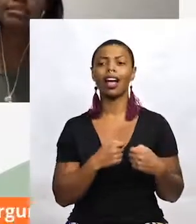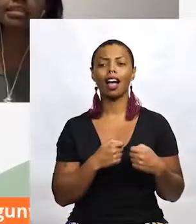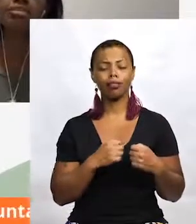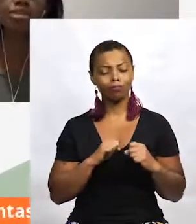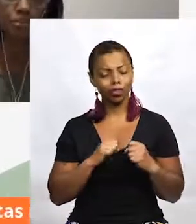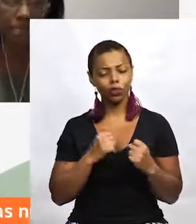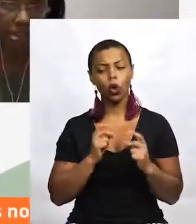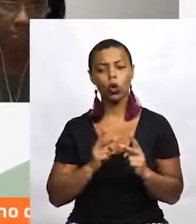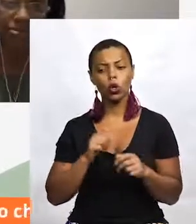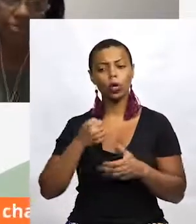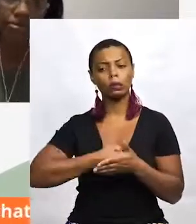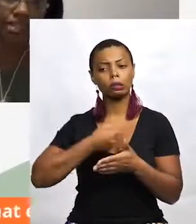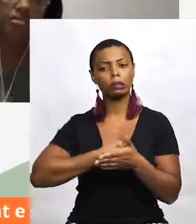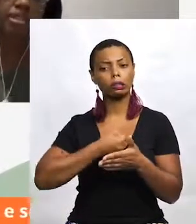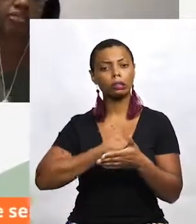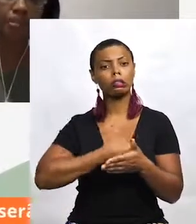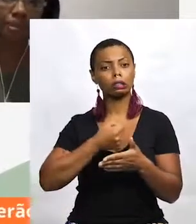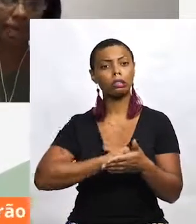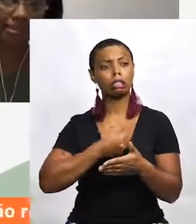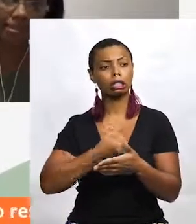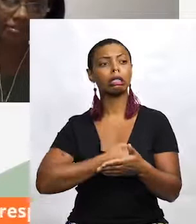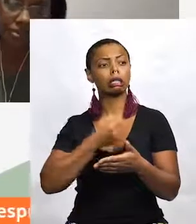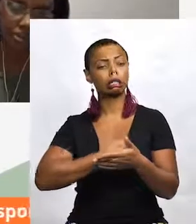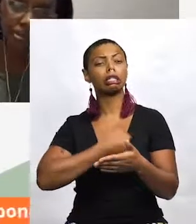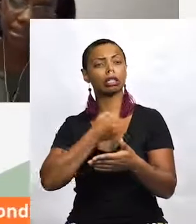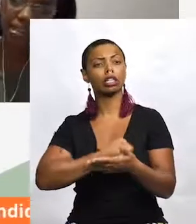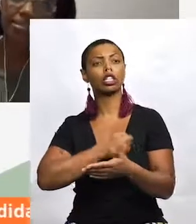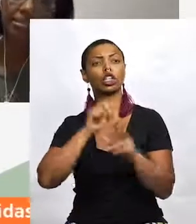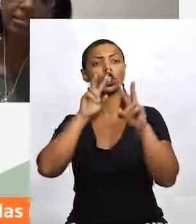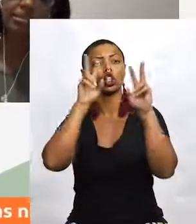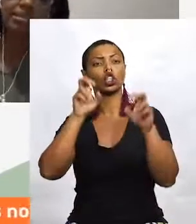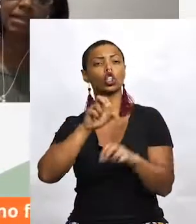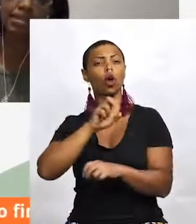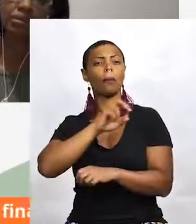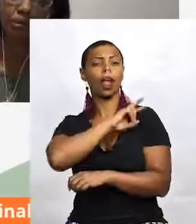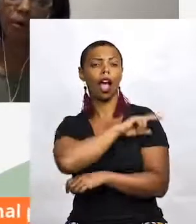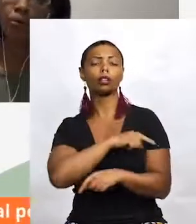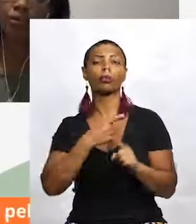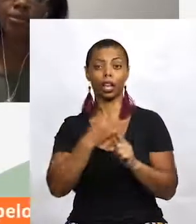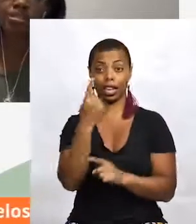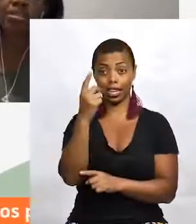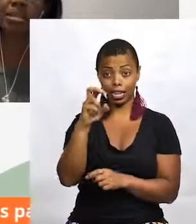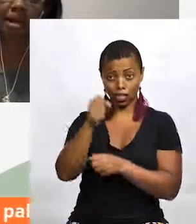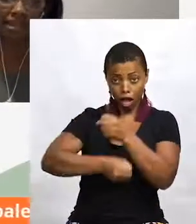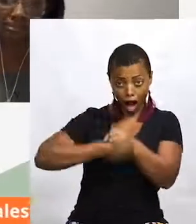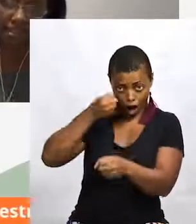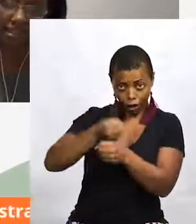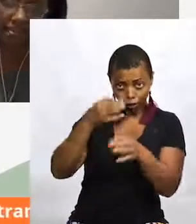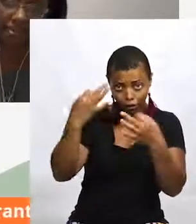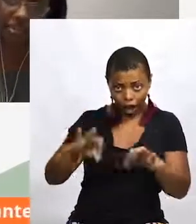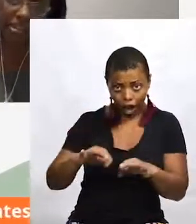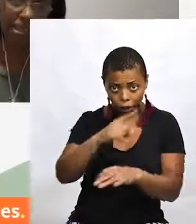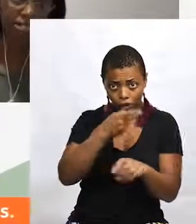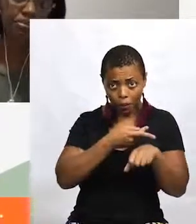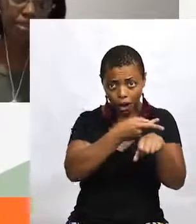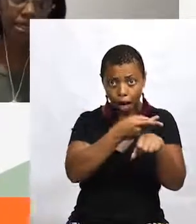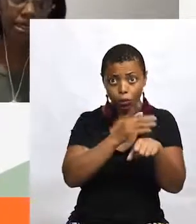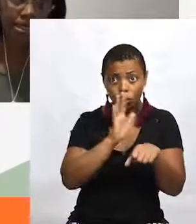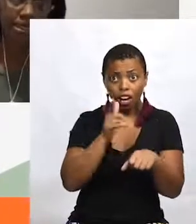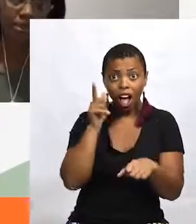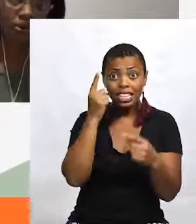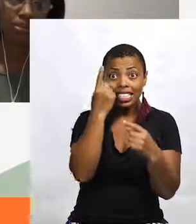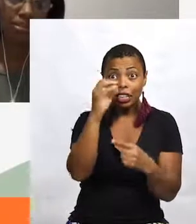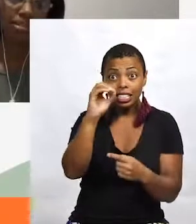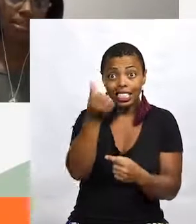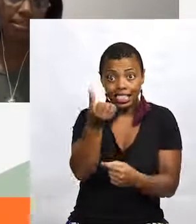De 15 anos de programa, foram 103 premiadas e foram 2 negras. Né? Então, alguma coisa está errada nessa porcentagem,